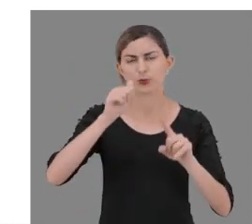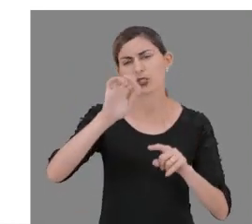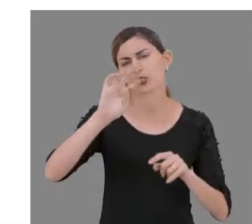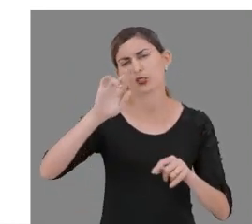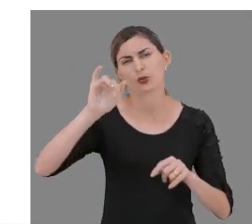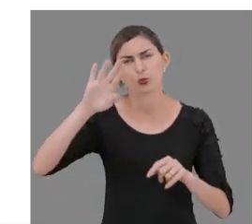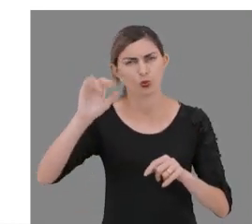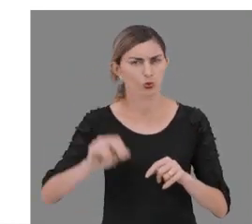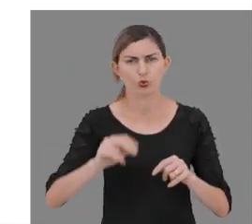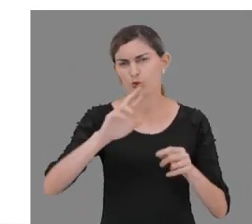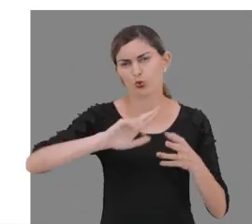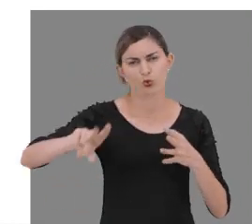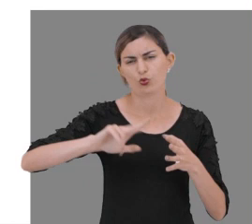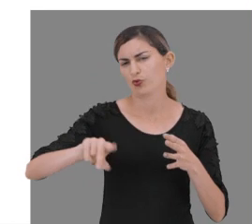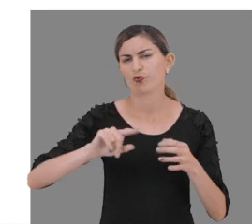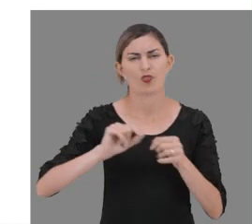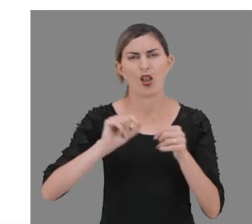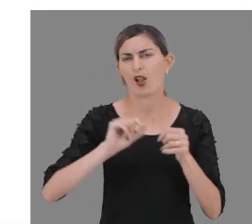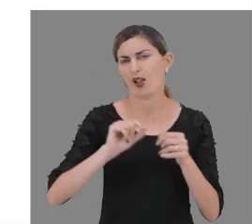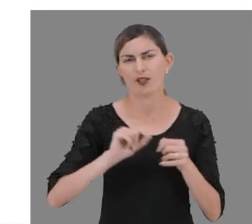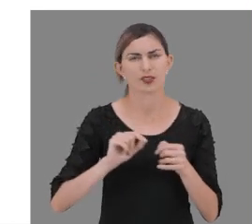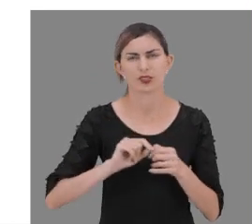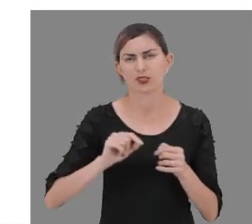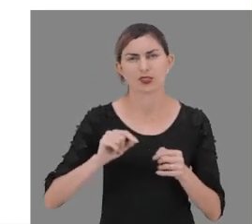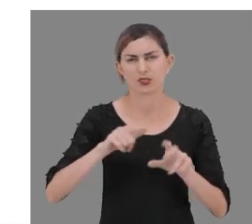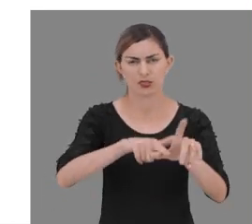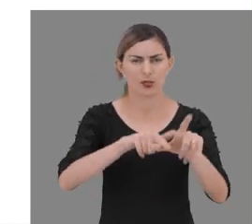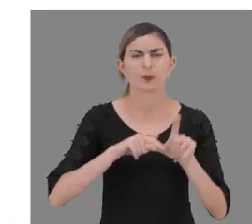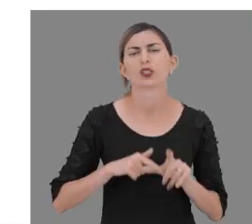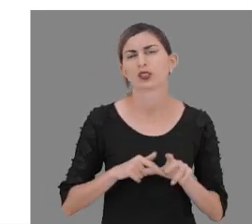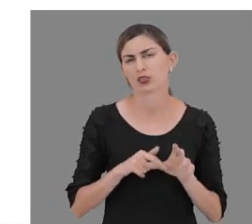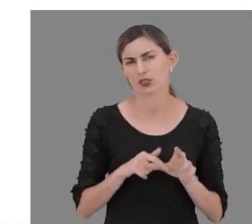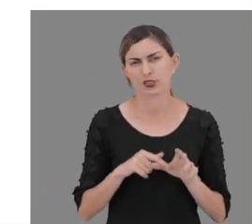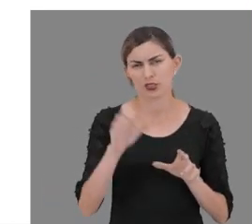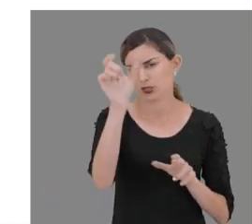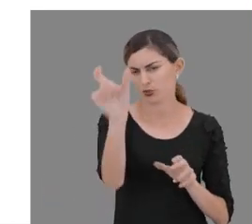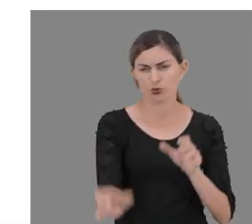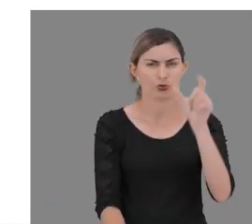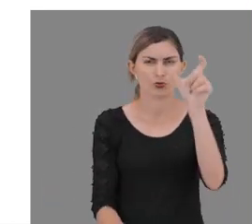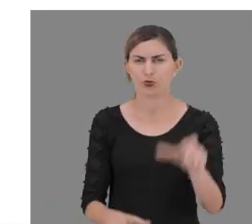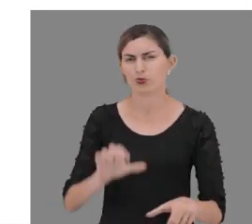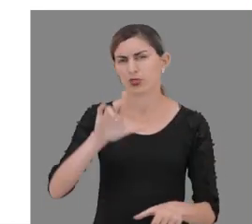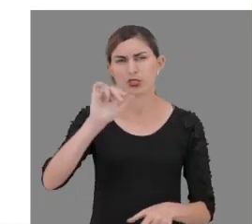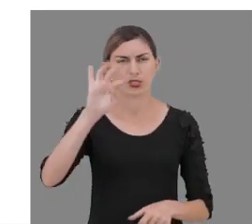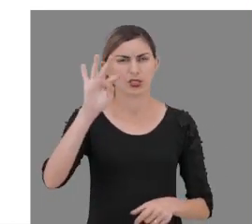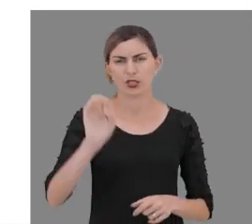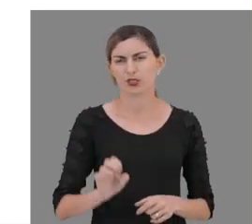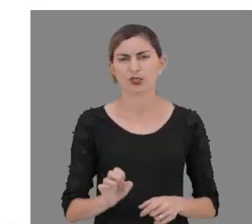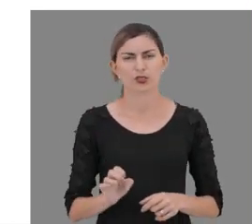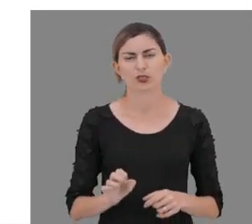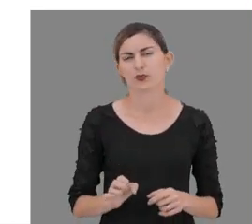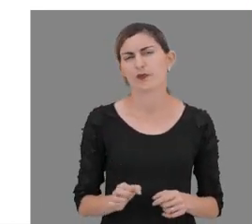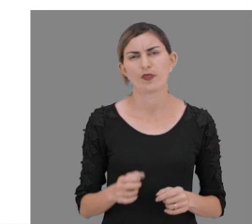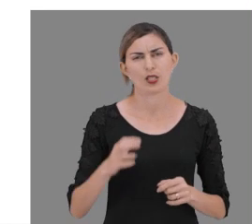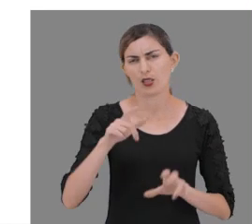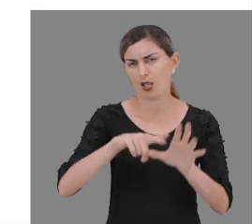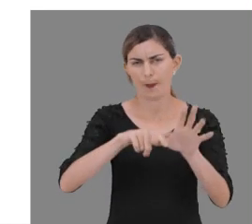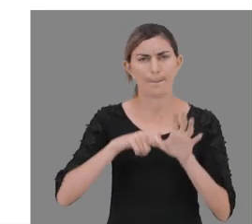esse tipo de atributo ele não é dependente do cliente.